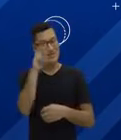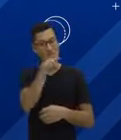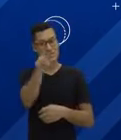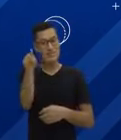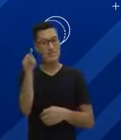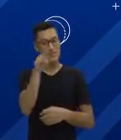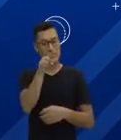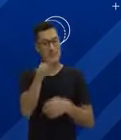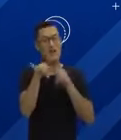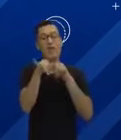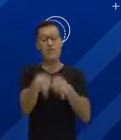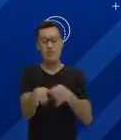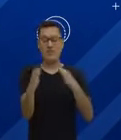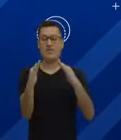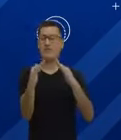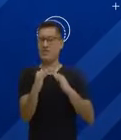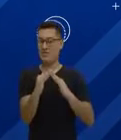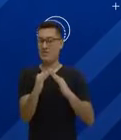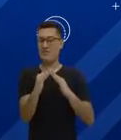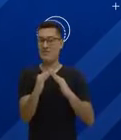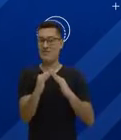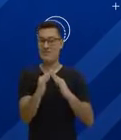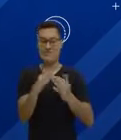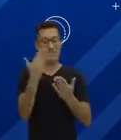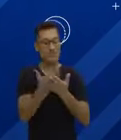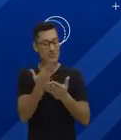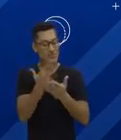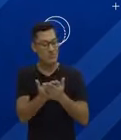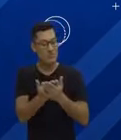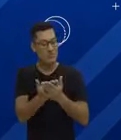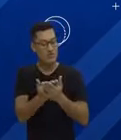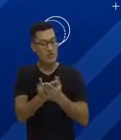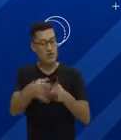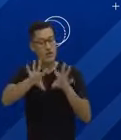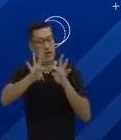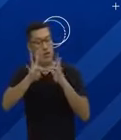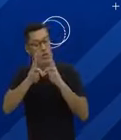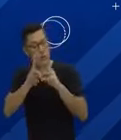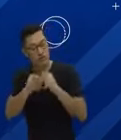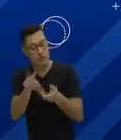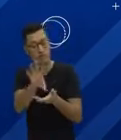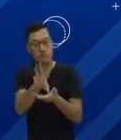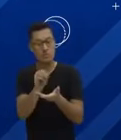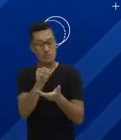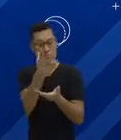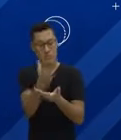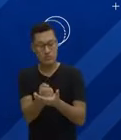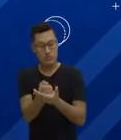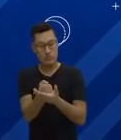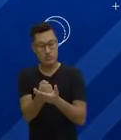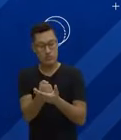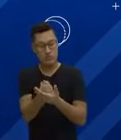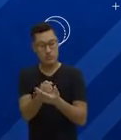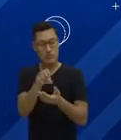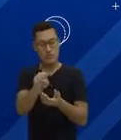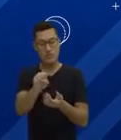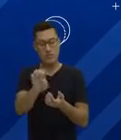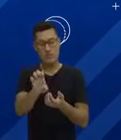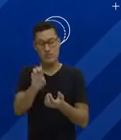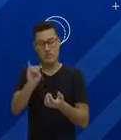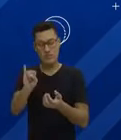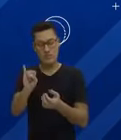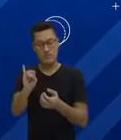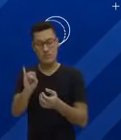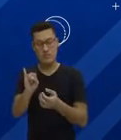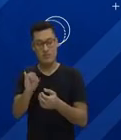em casa. Pessoal, essas aulas, elas foram gravadas, tá certo? Aqui pelo Centro de Mídias do Estado do Pará, o